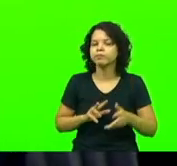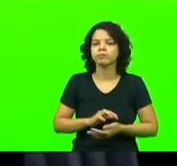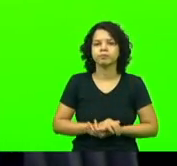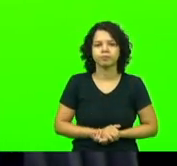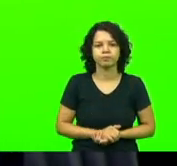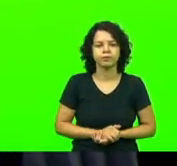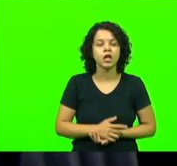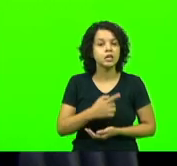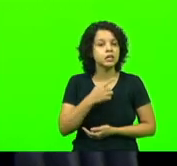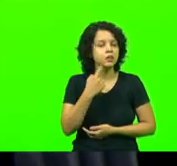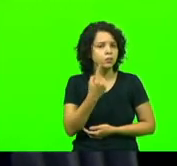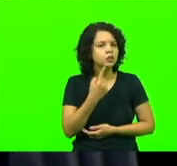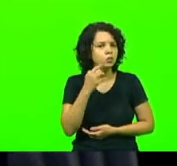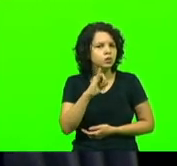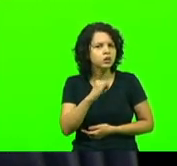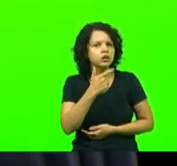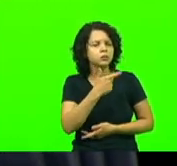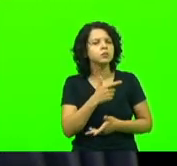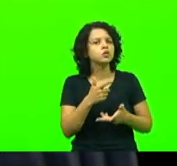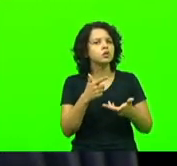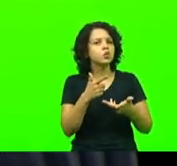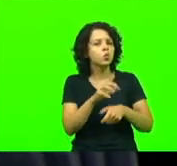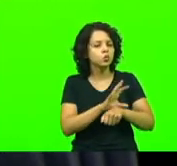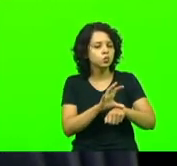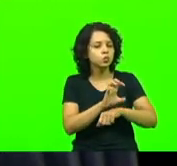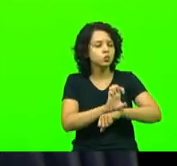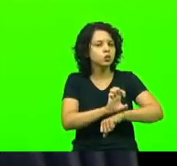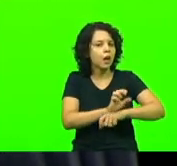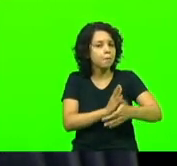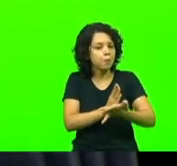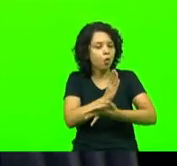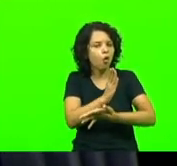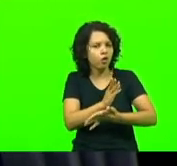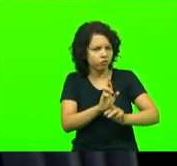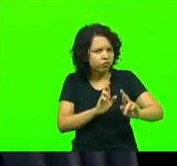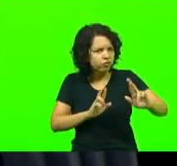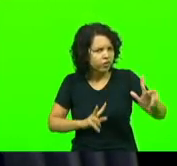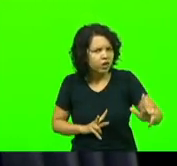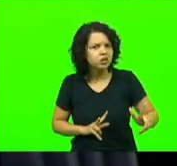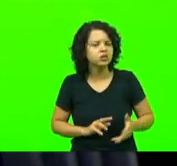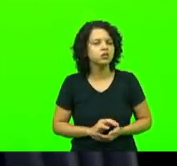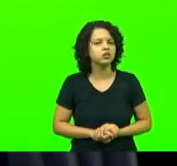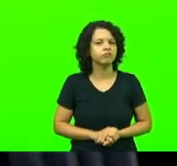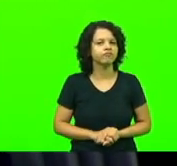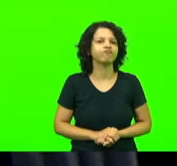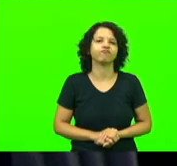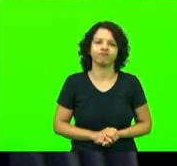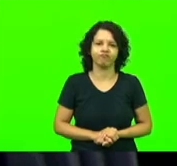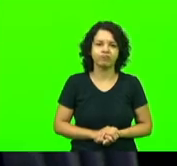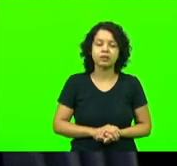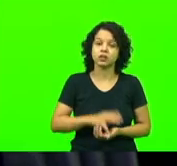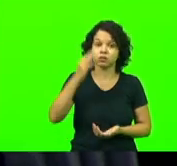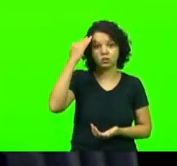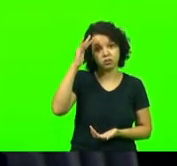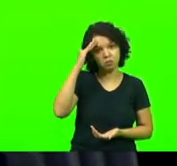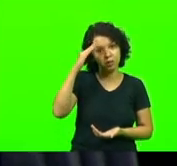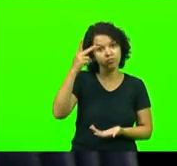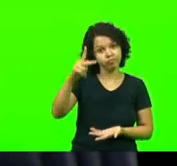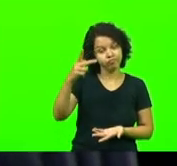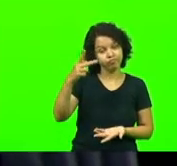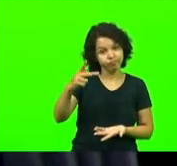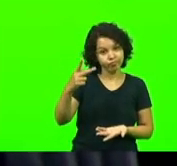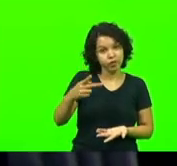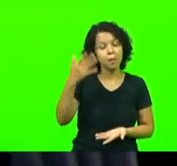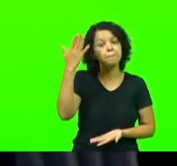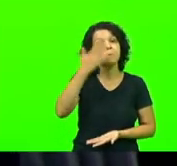deputado Gessé, a constituição do estado que já aprovou é diferente da nossa aqui? É a interpretação. E